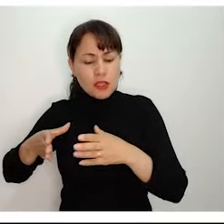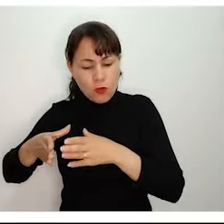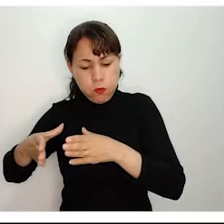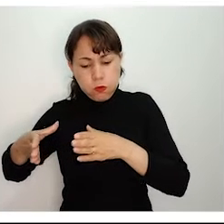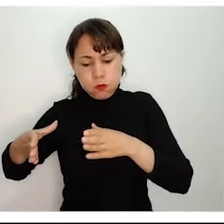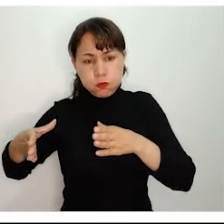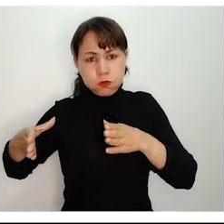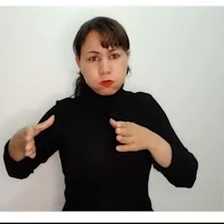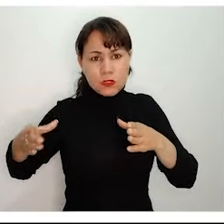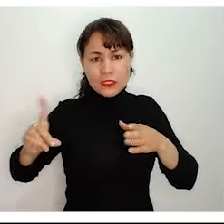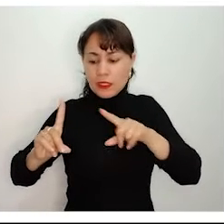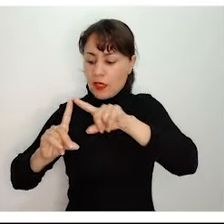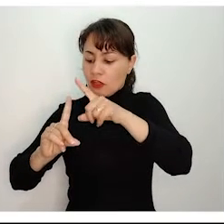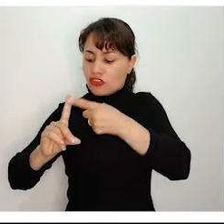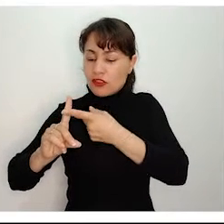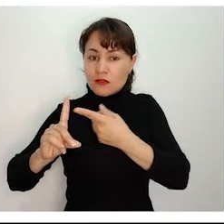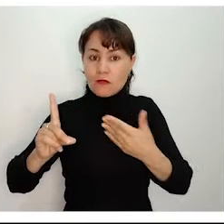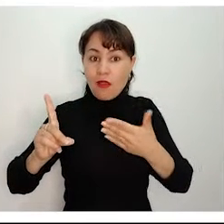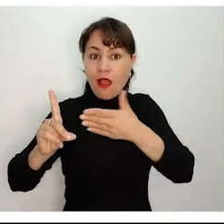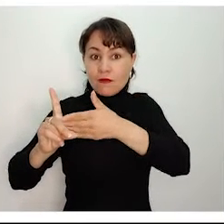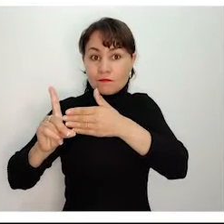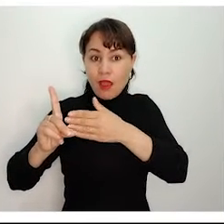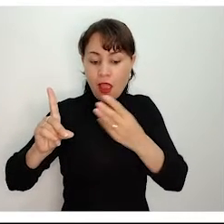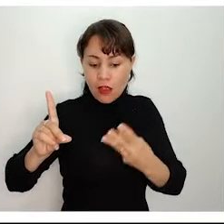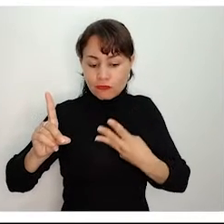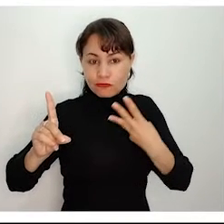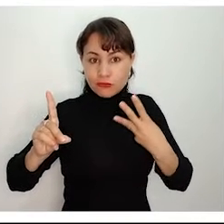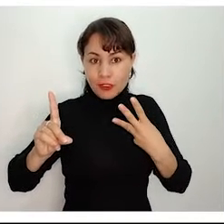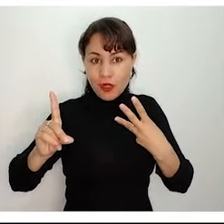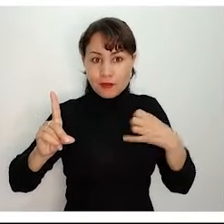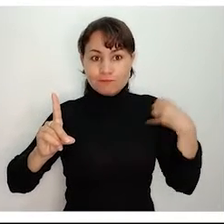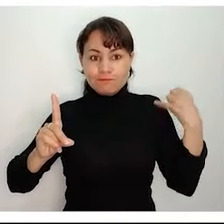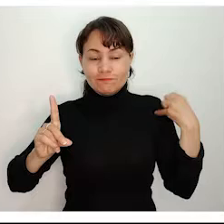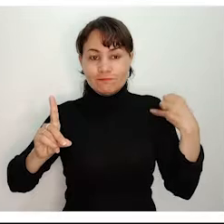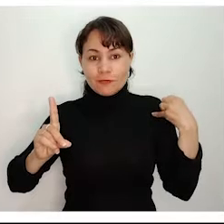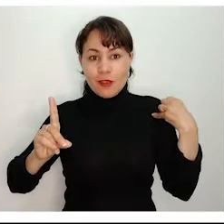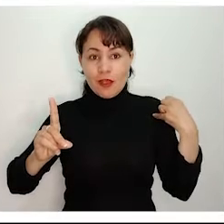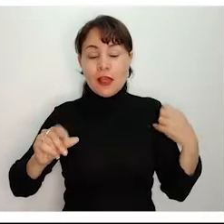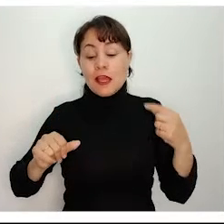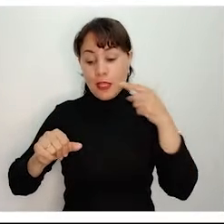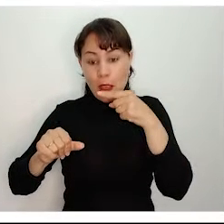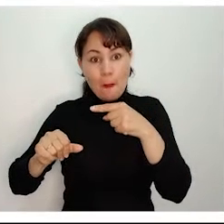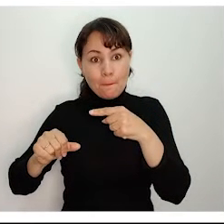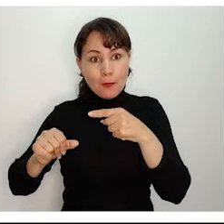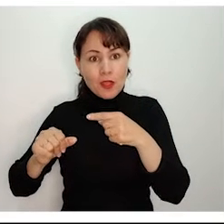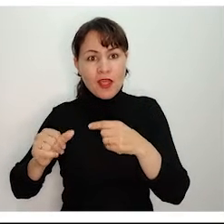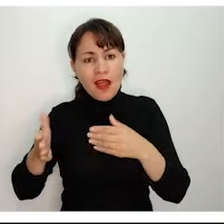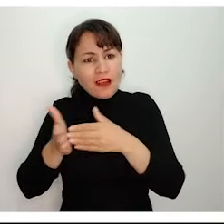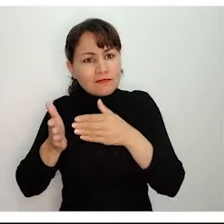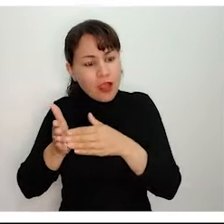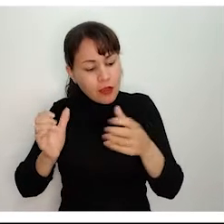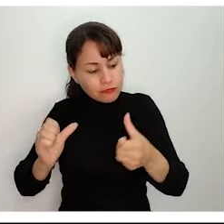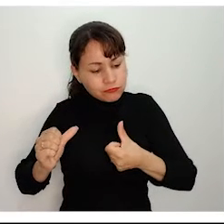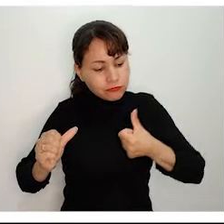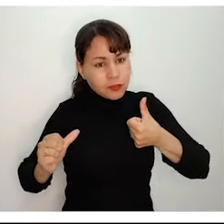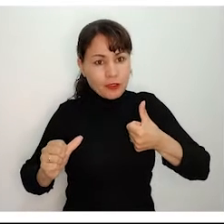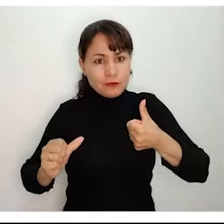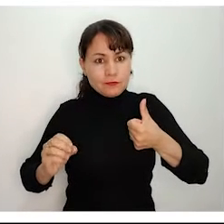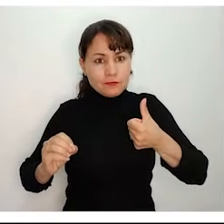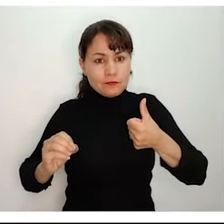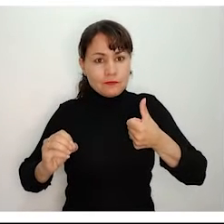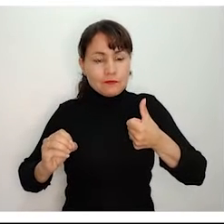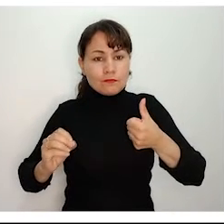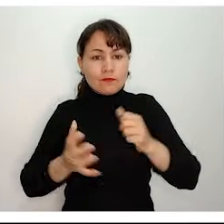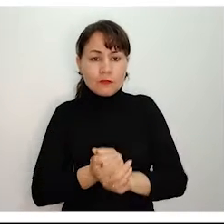que avança da gestação até os 3 anos de idade. E a primeira infância prossegue até os 6